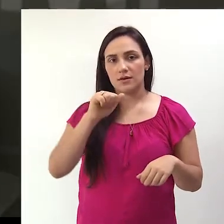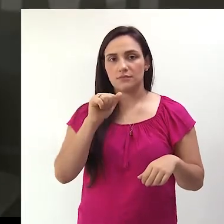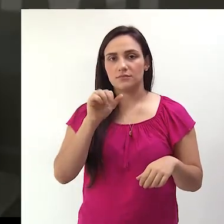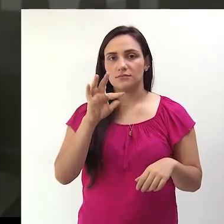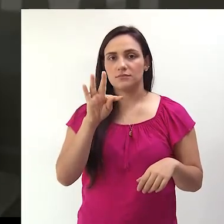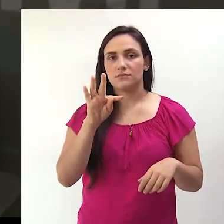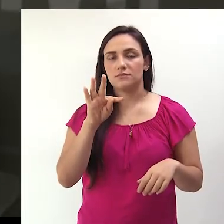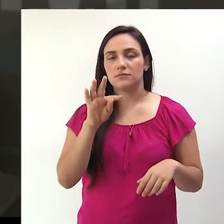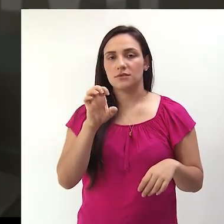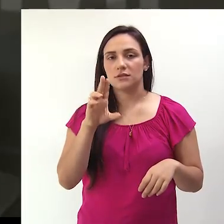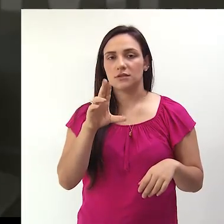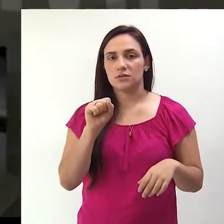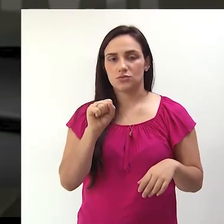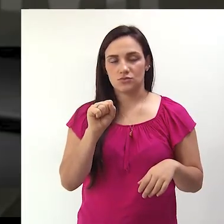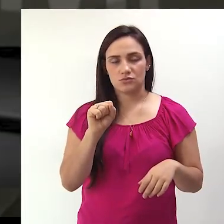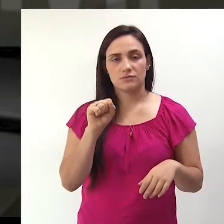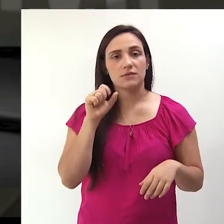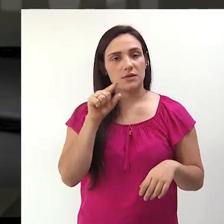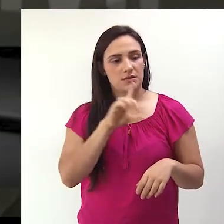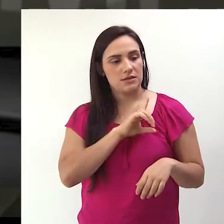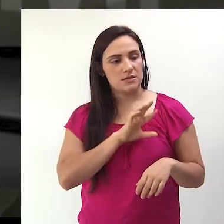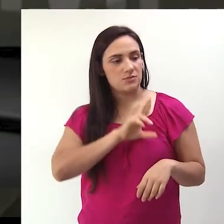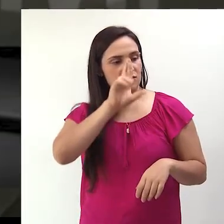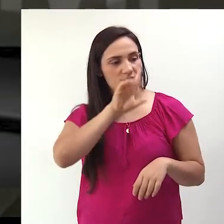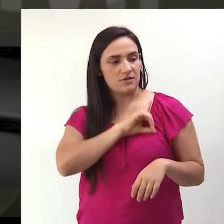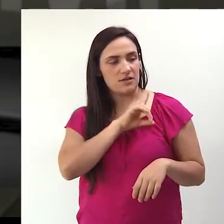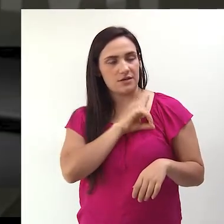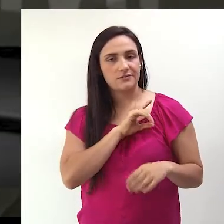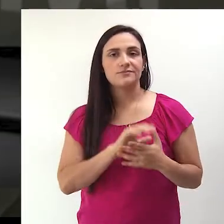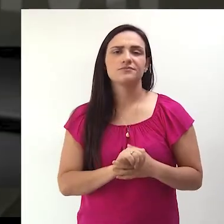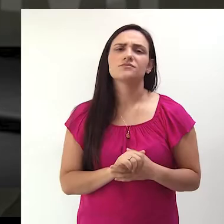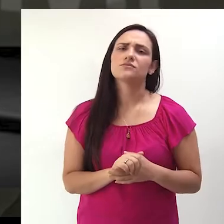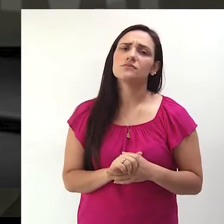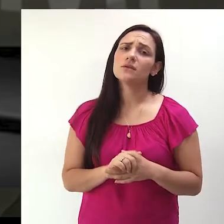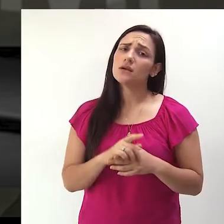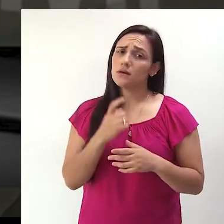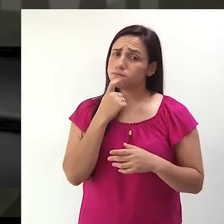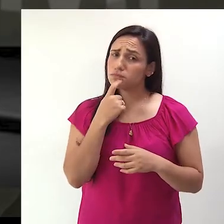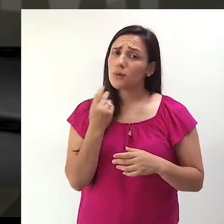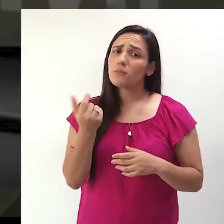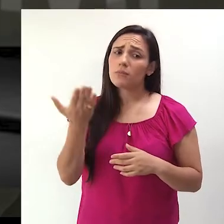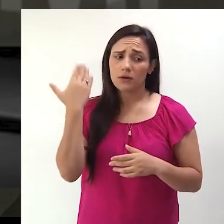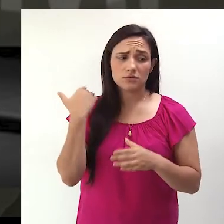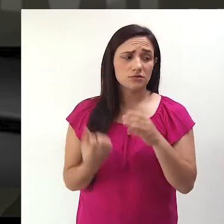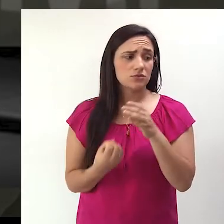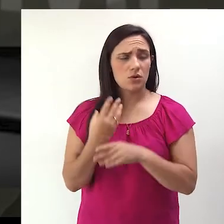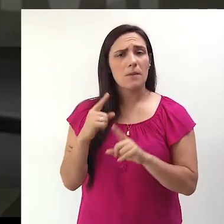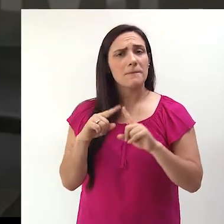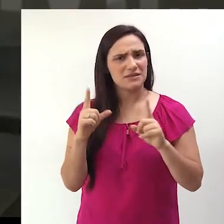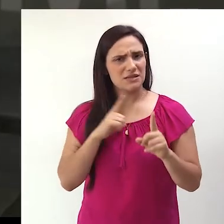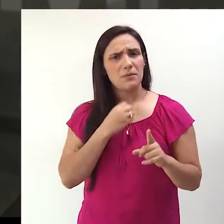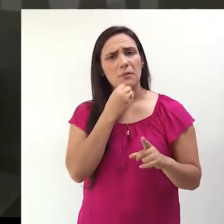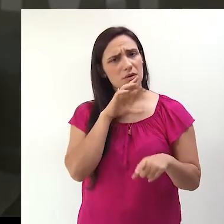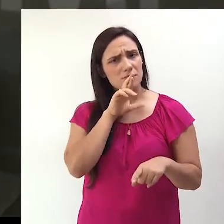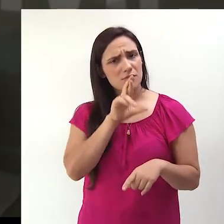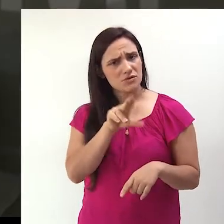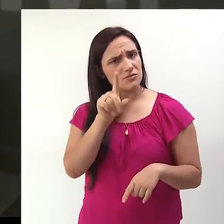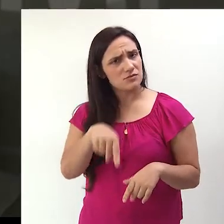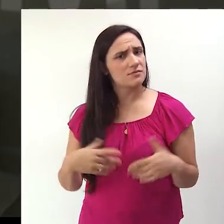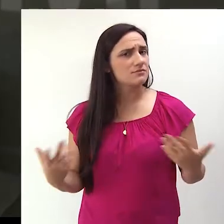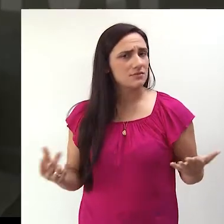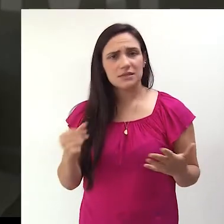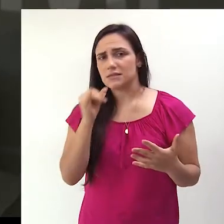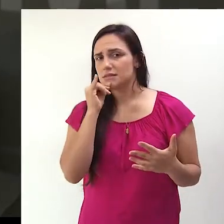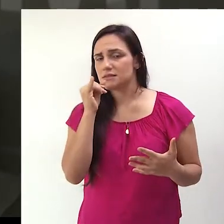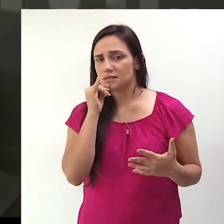E, doutor, apesar de ser criada recentemente, a Deleagro tem conseguido bons resultados, como foi o caso do